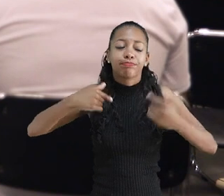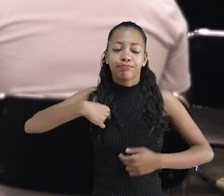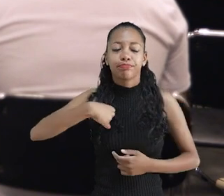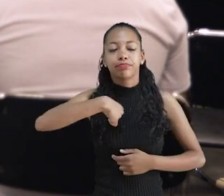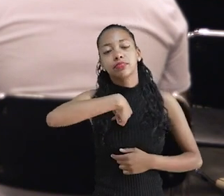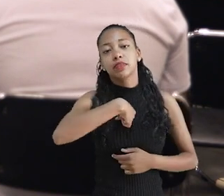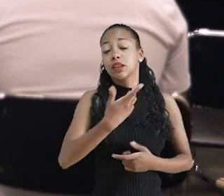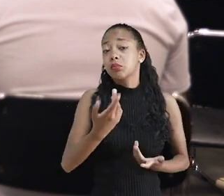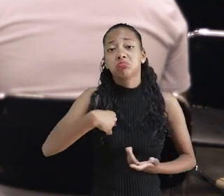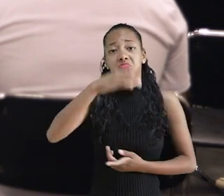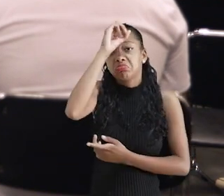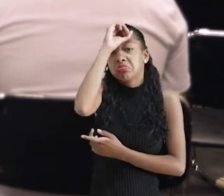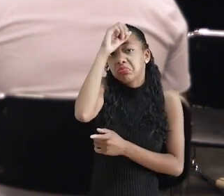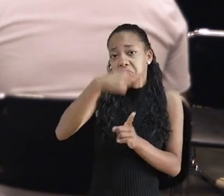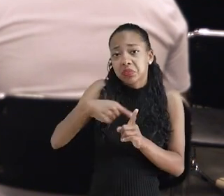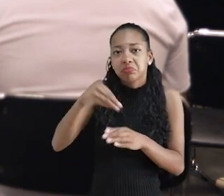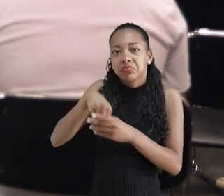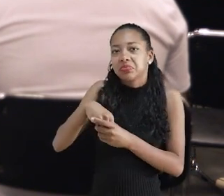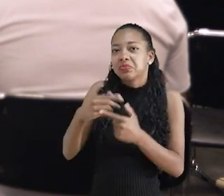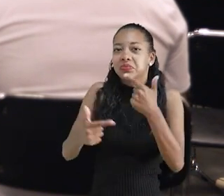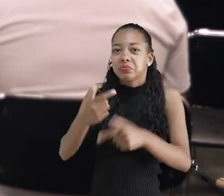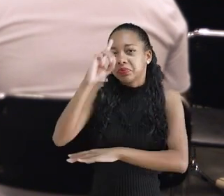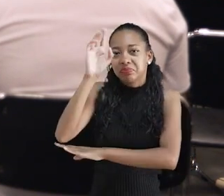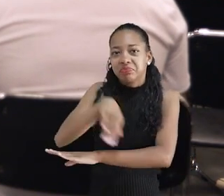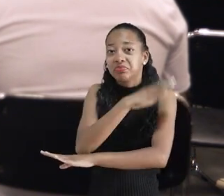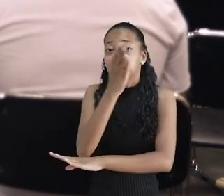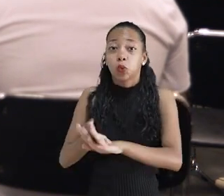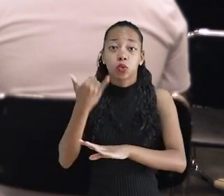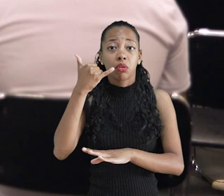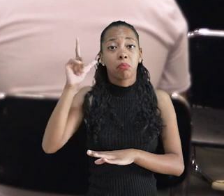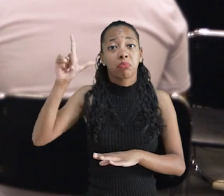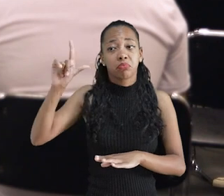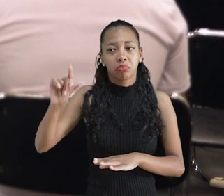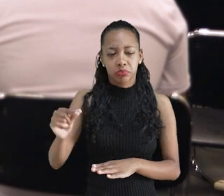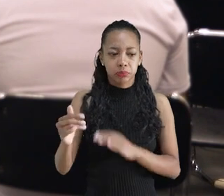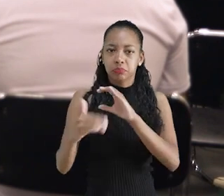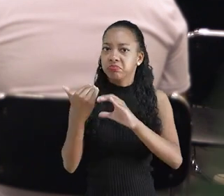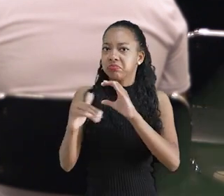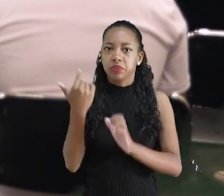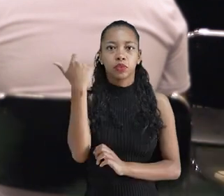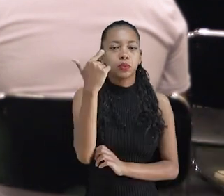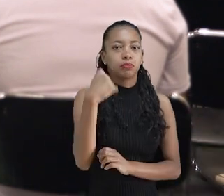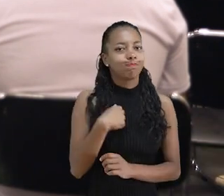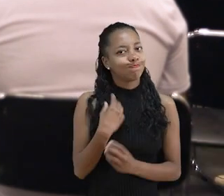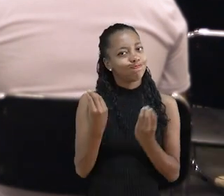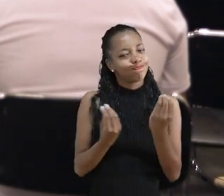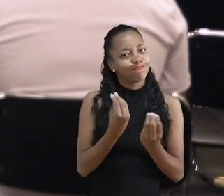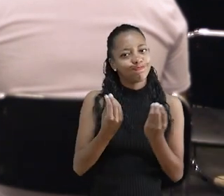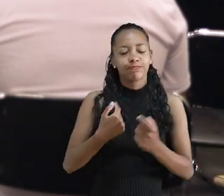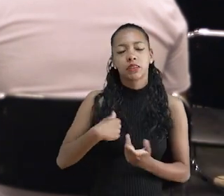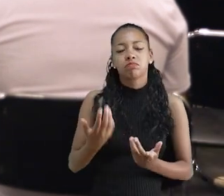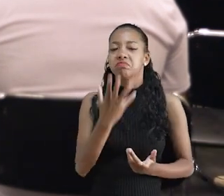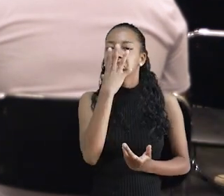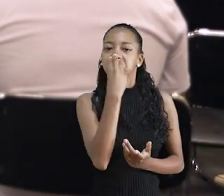né E esse já tava rolando esse movimento eu não sabia de nada né celular descarregado e aí para pegar o o mavan para ir para Terra